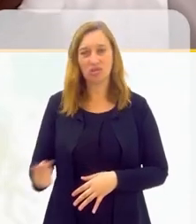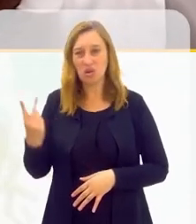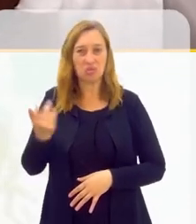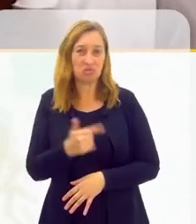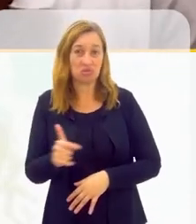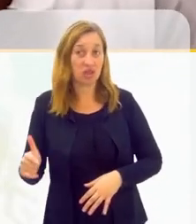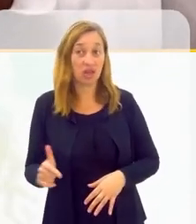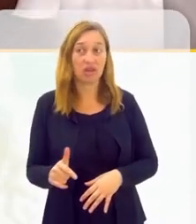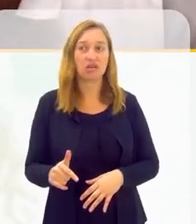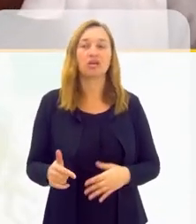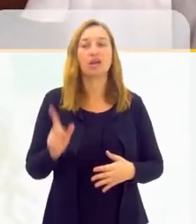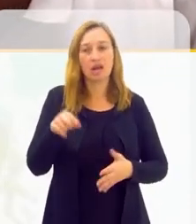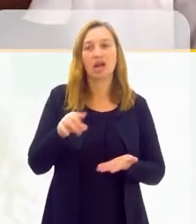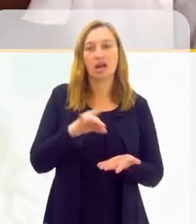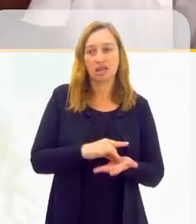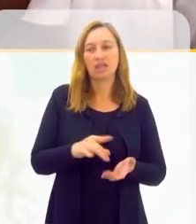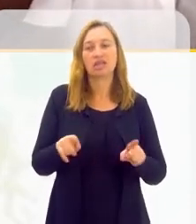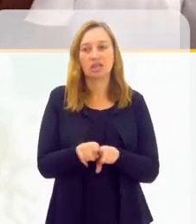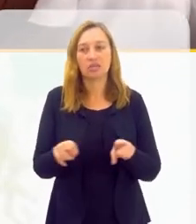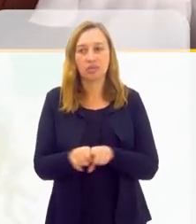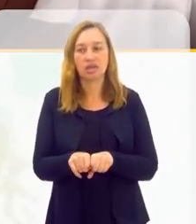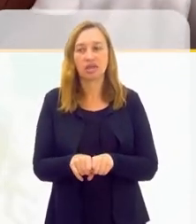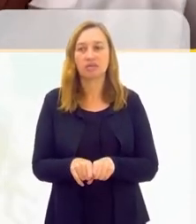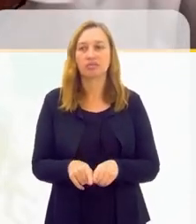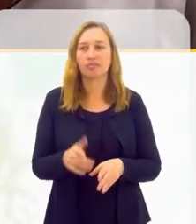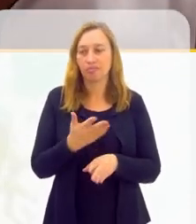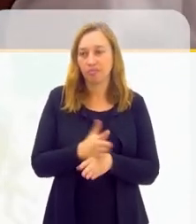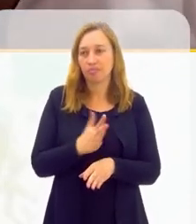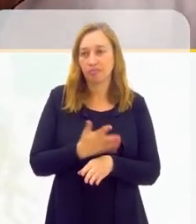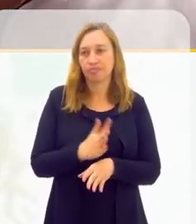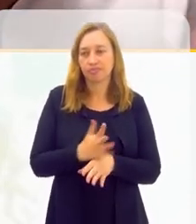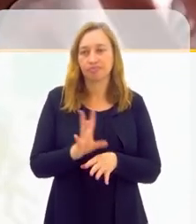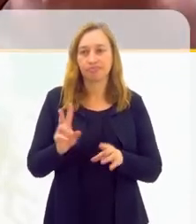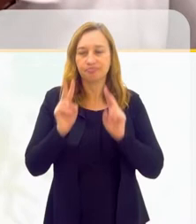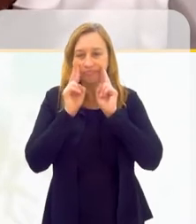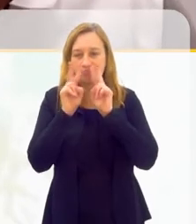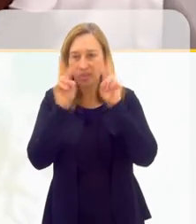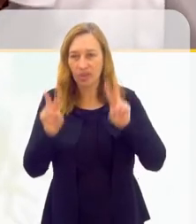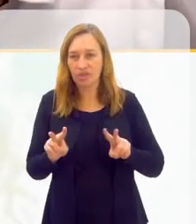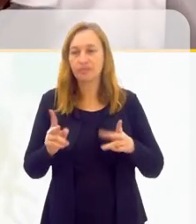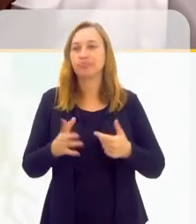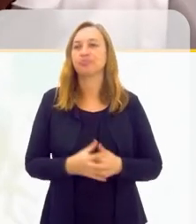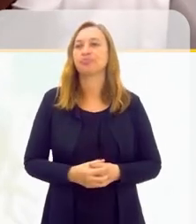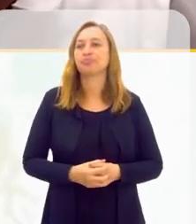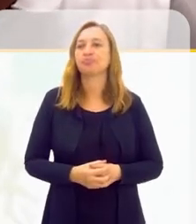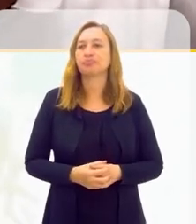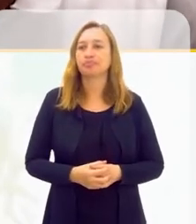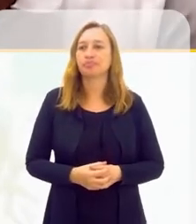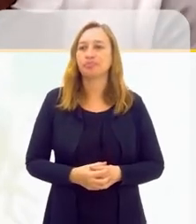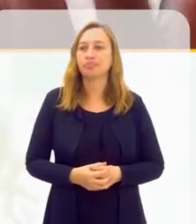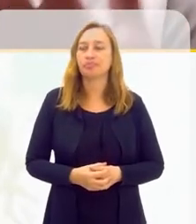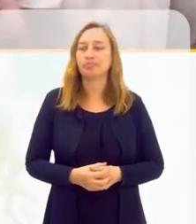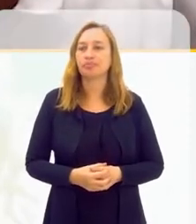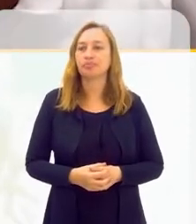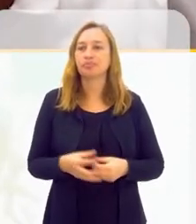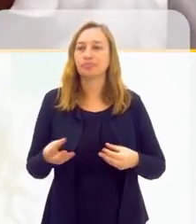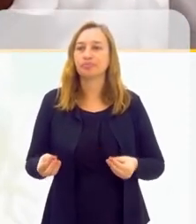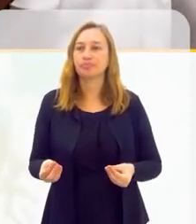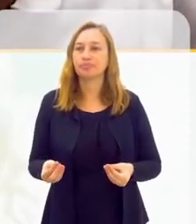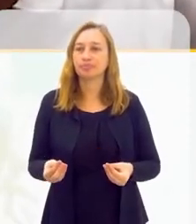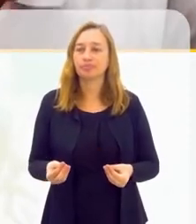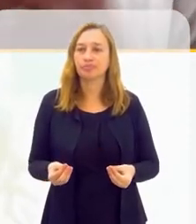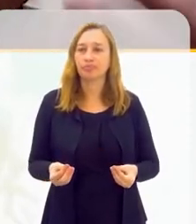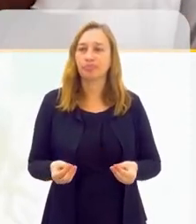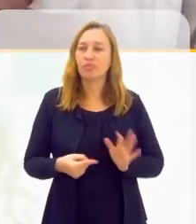pena. E é essa a É, não realidade é? também que nós vamos tendo no terreno, é essa visibilidade, que o terreno nos